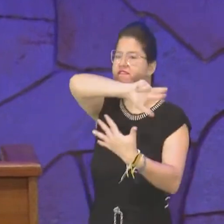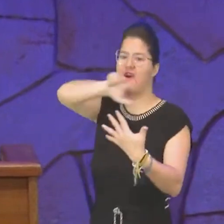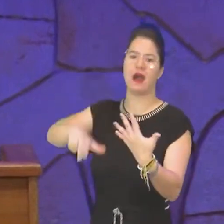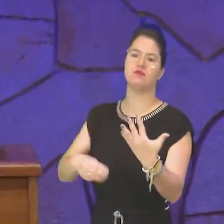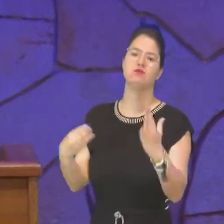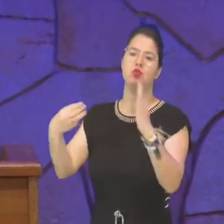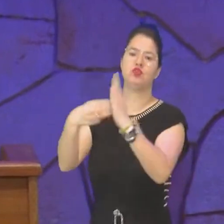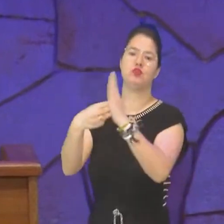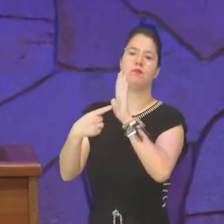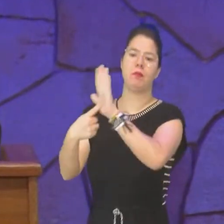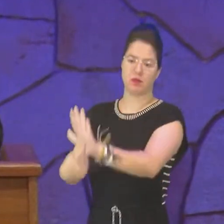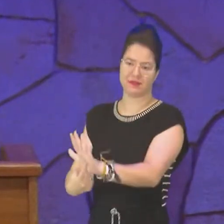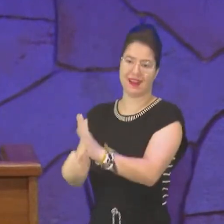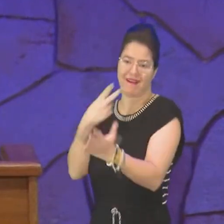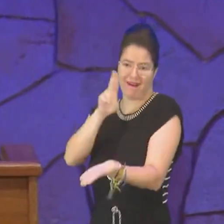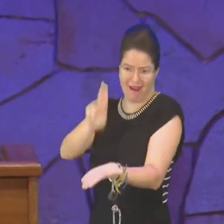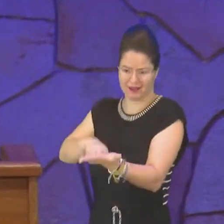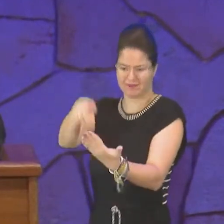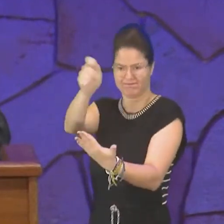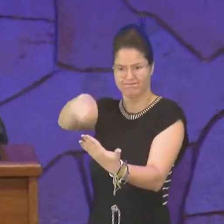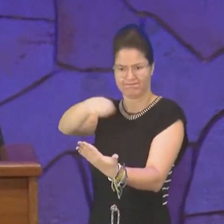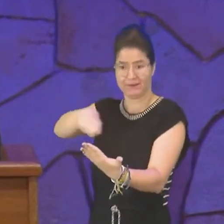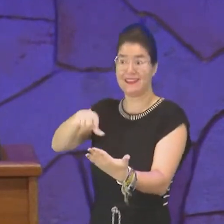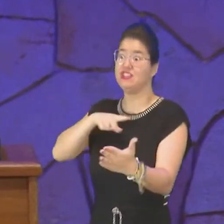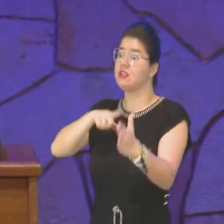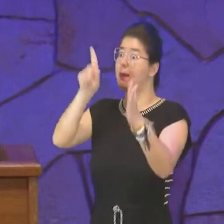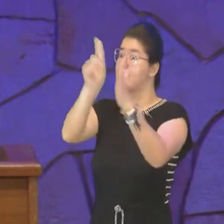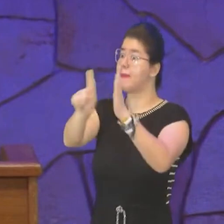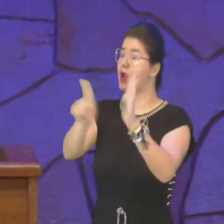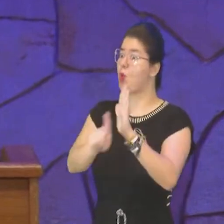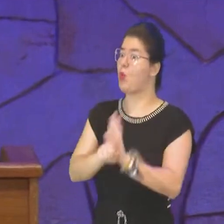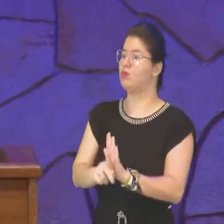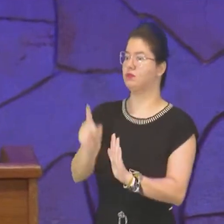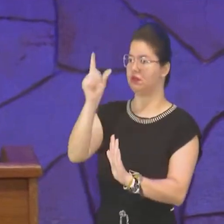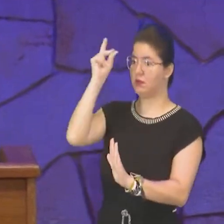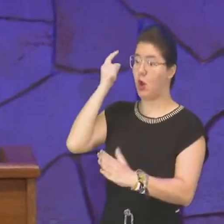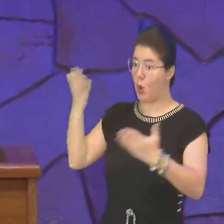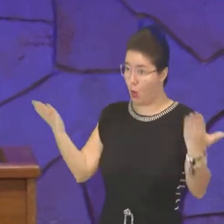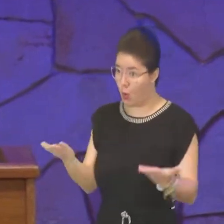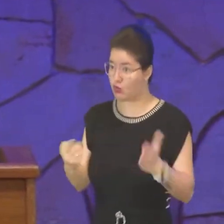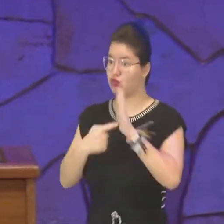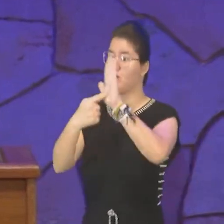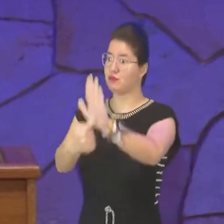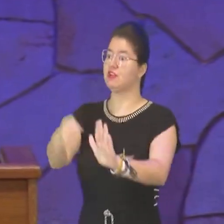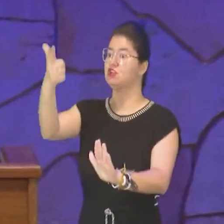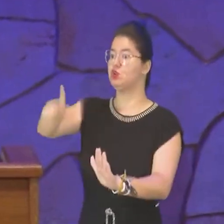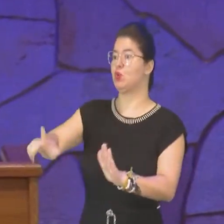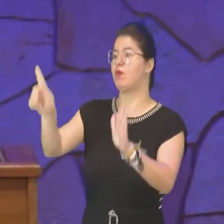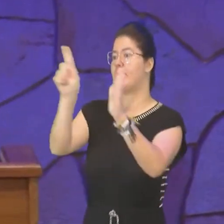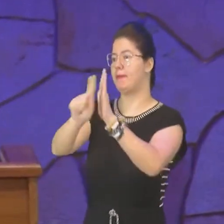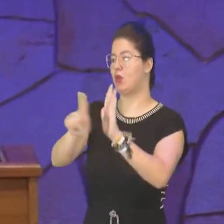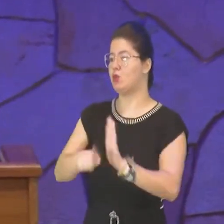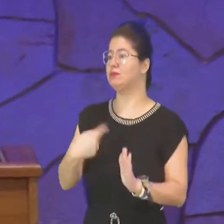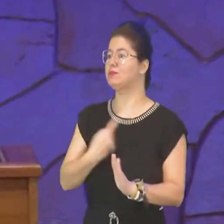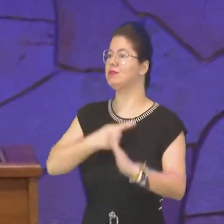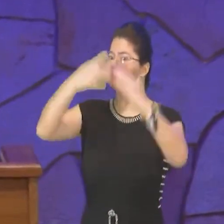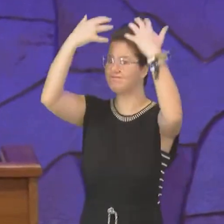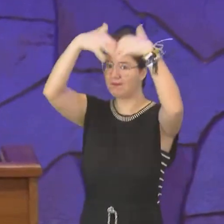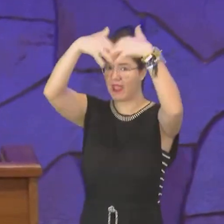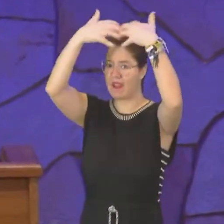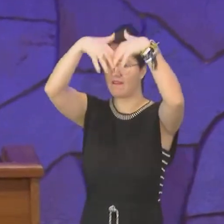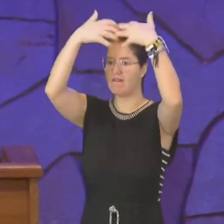apresentá-las. E estas perguntas eu replico aqui com os irmãos nesta manhã para a nossa